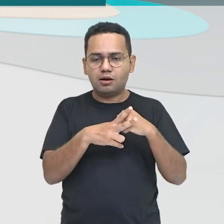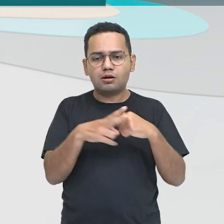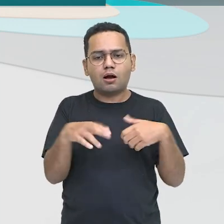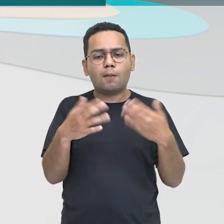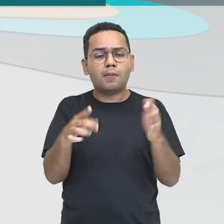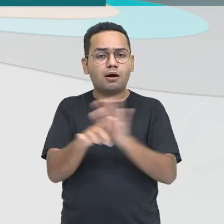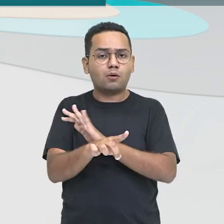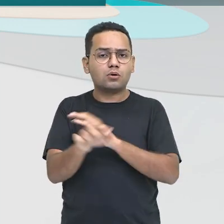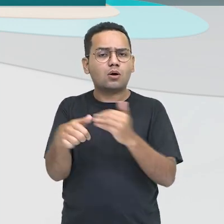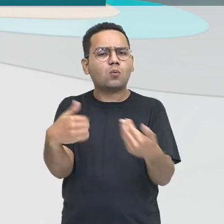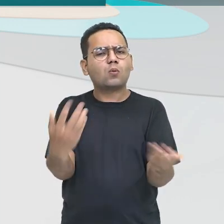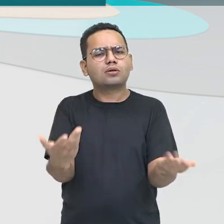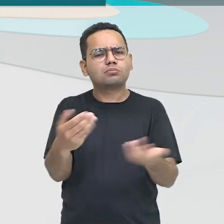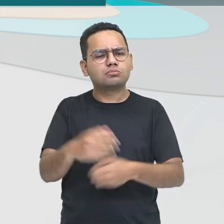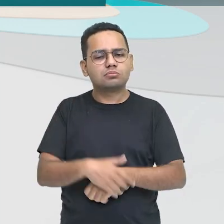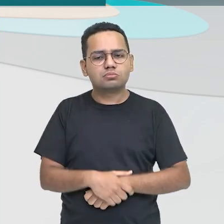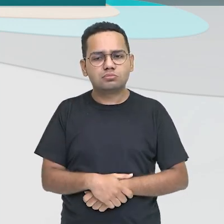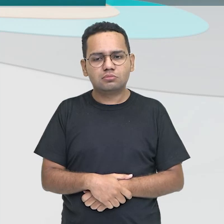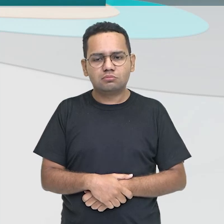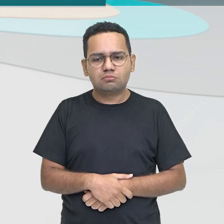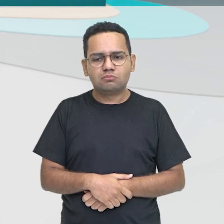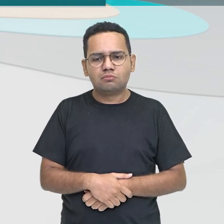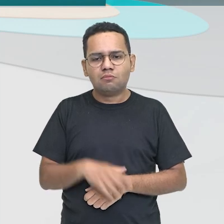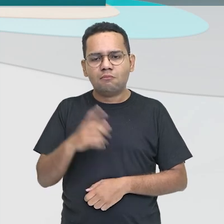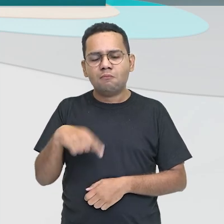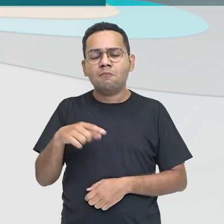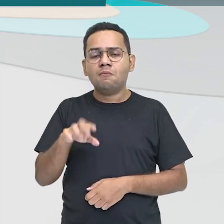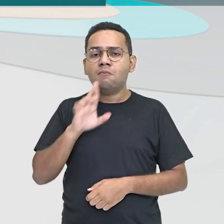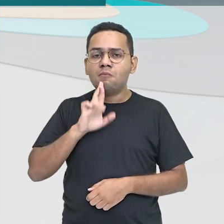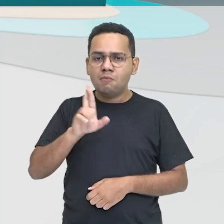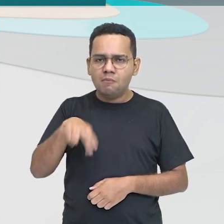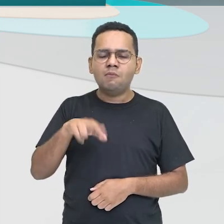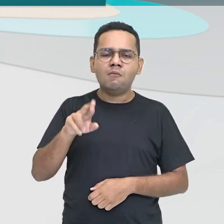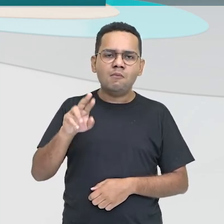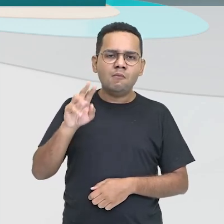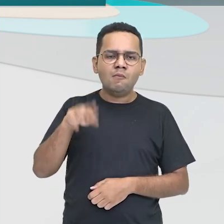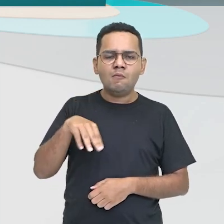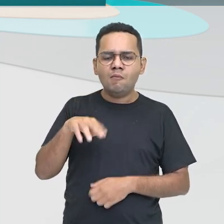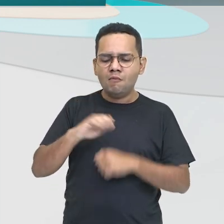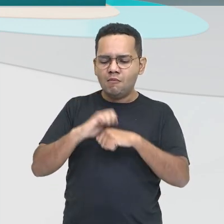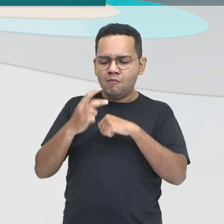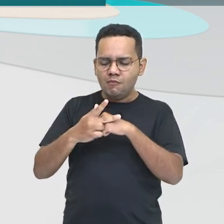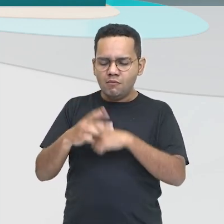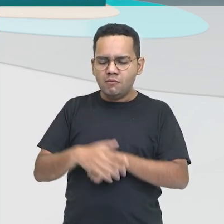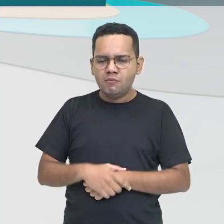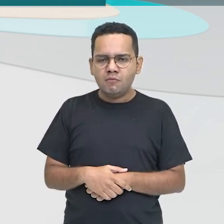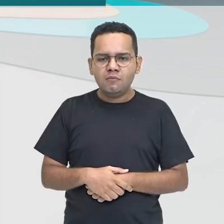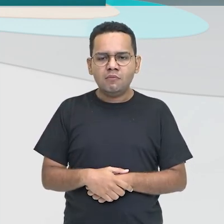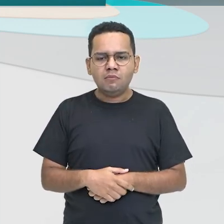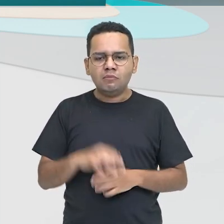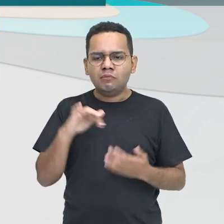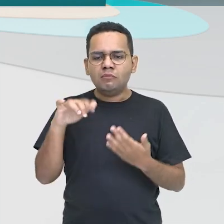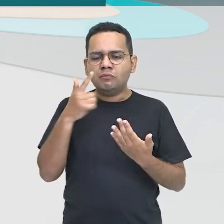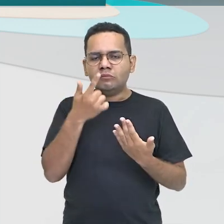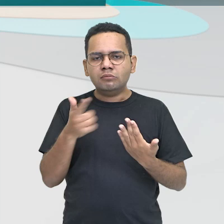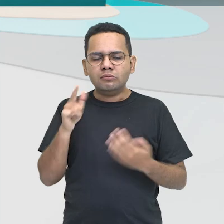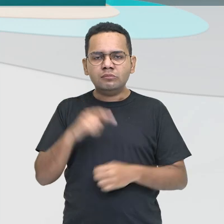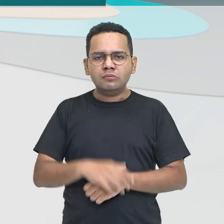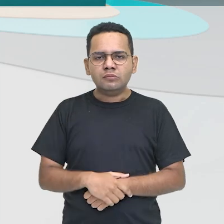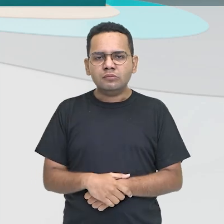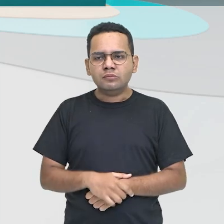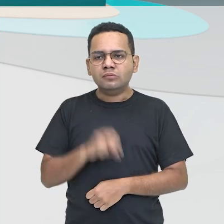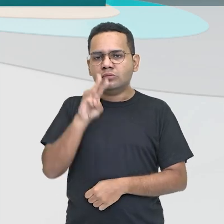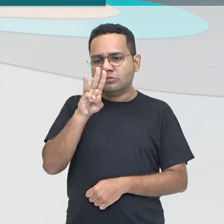então, né, a resposta dessa pergunta é sempre um advérbio, tá certo? Aí outra pergunta que eu também tenho, além de quando, né, when,